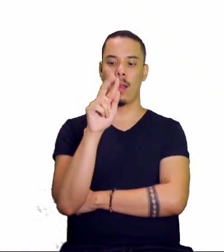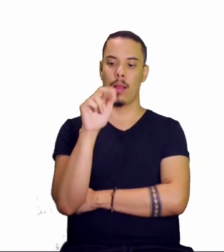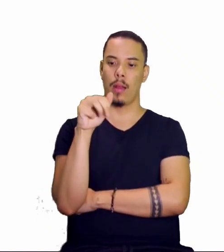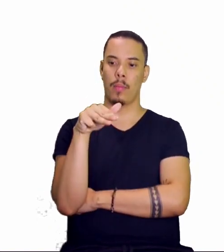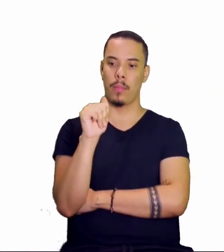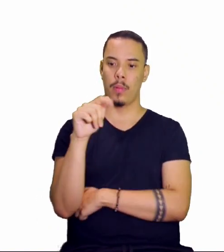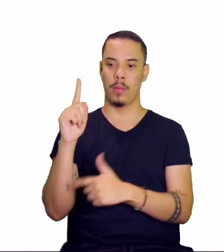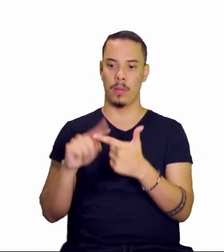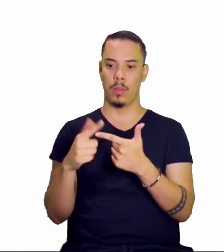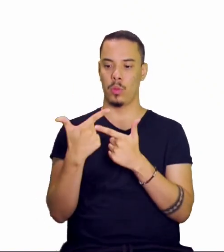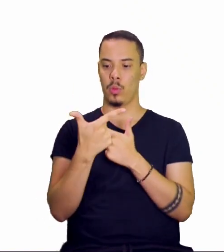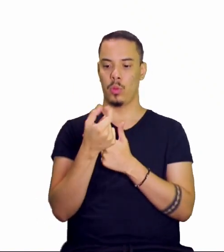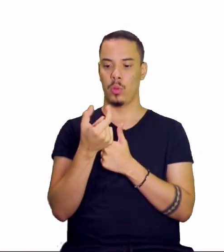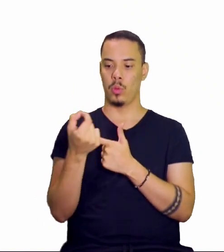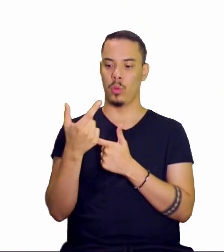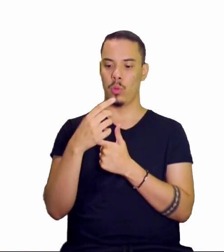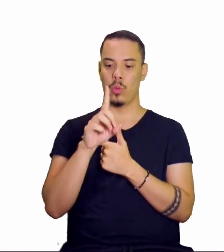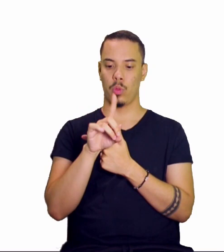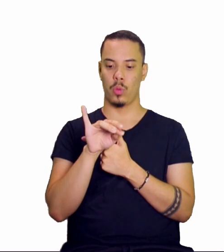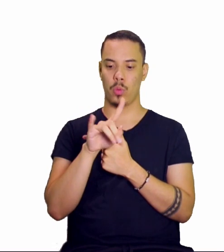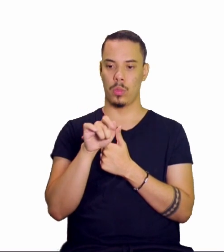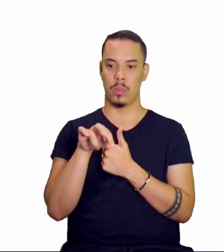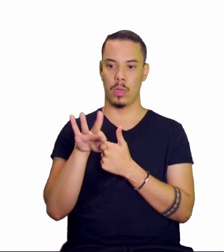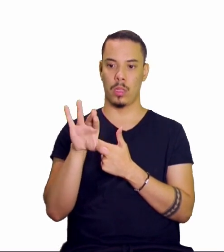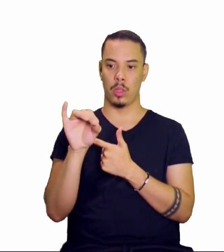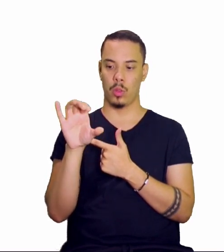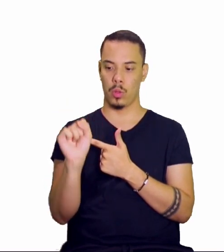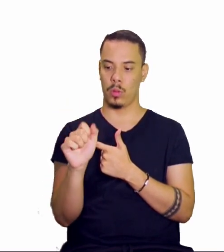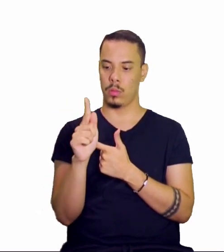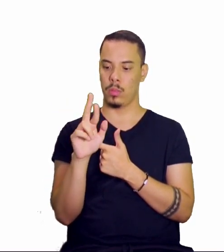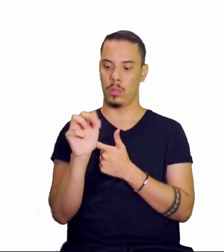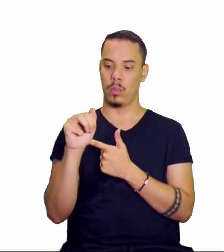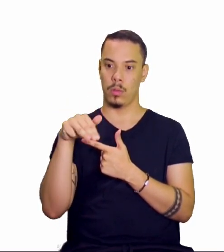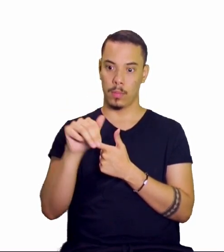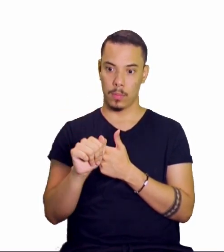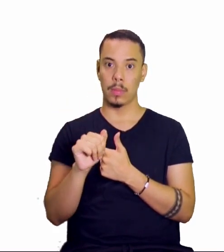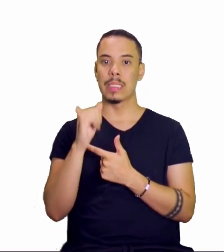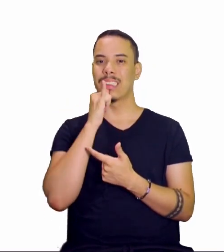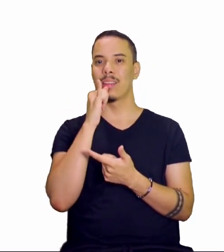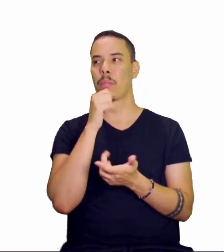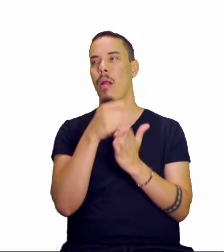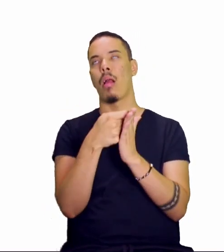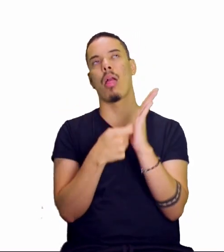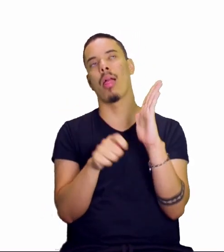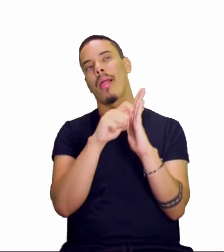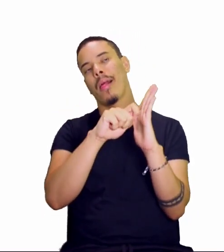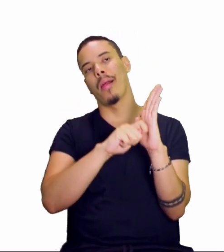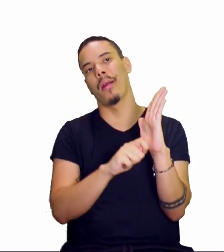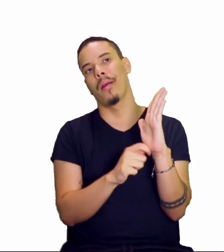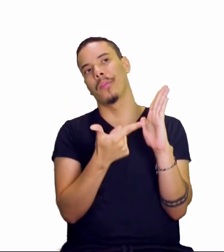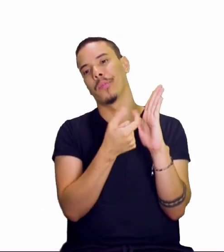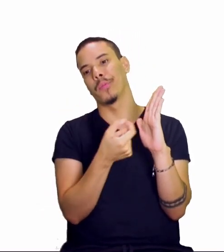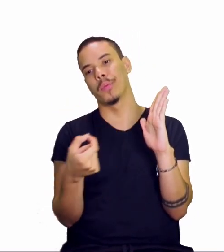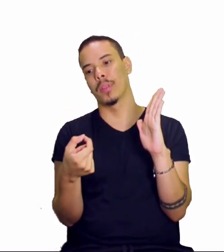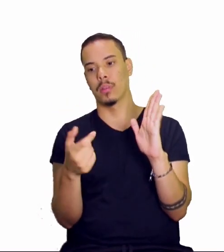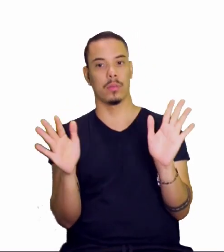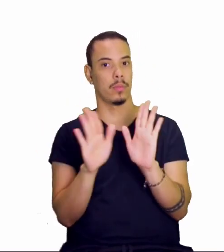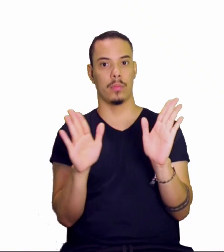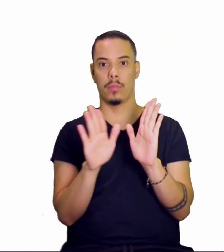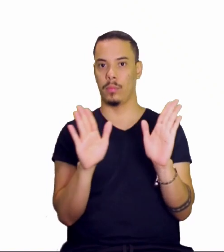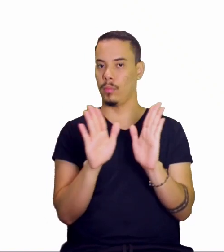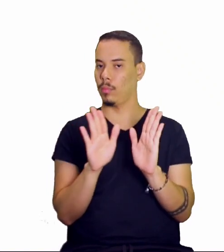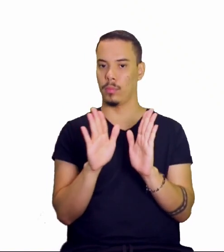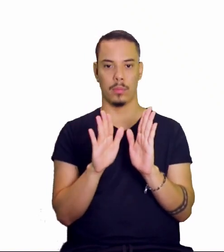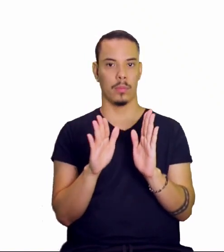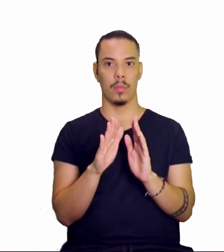se você escrever 200, a pessoa liga para o não vai gostar. 200 gramas. Estava numa redação falando... 200 gramas, não, 200 O brasileiro